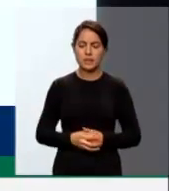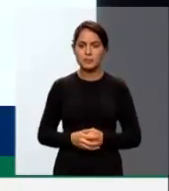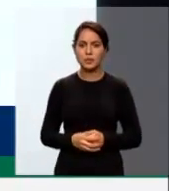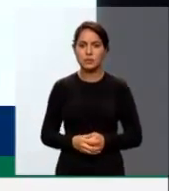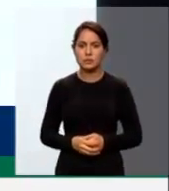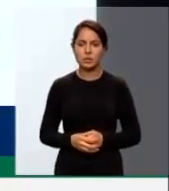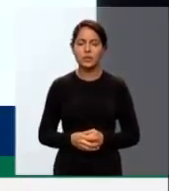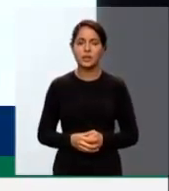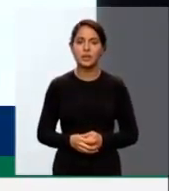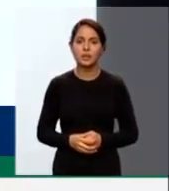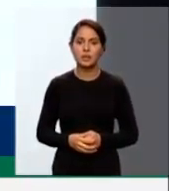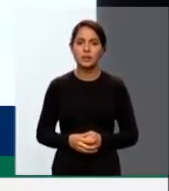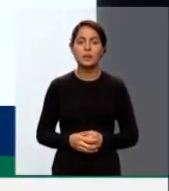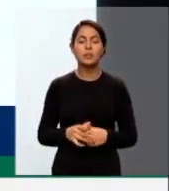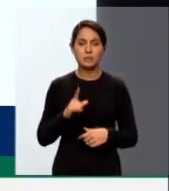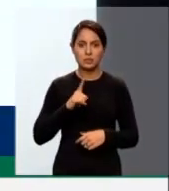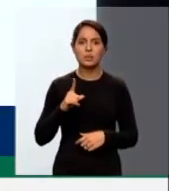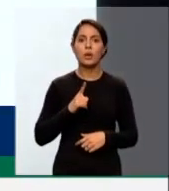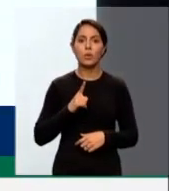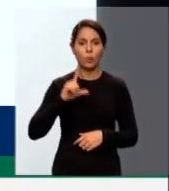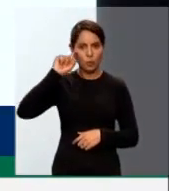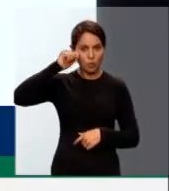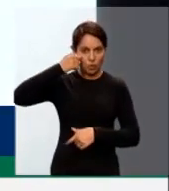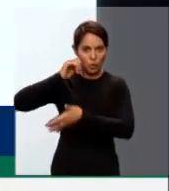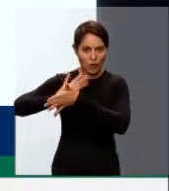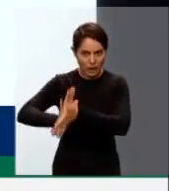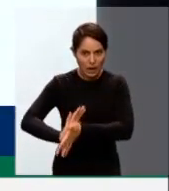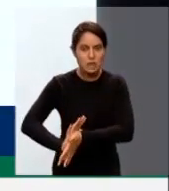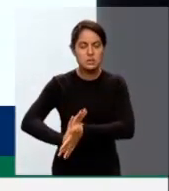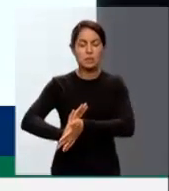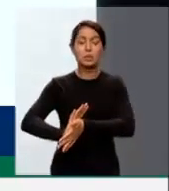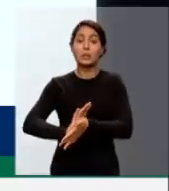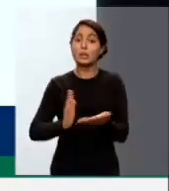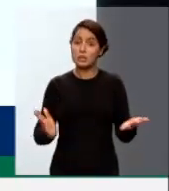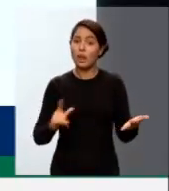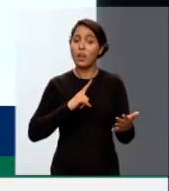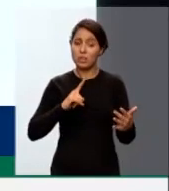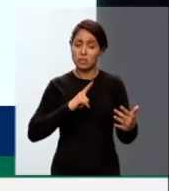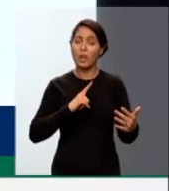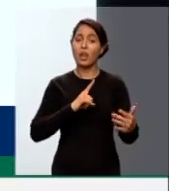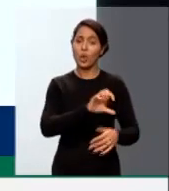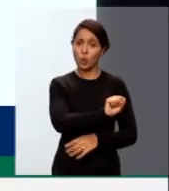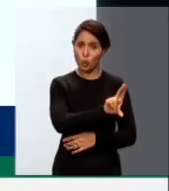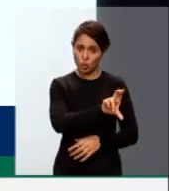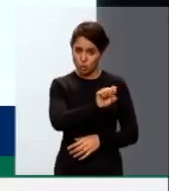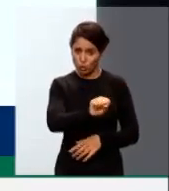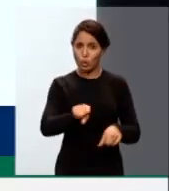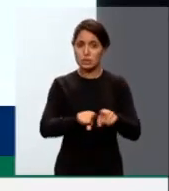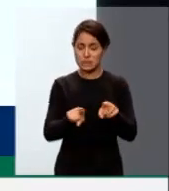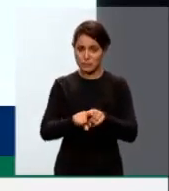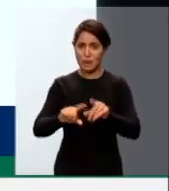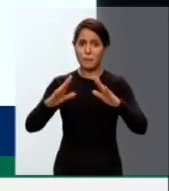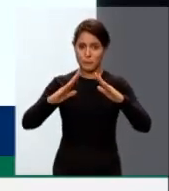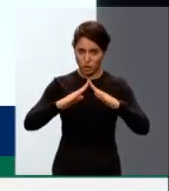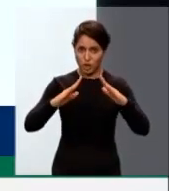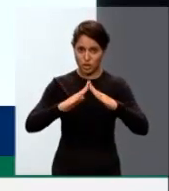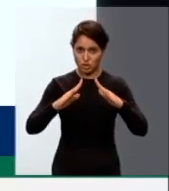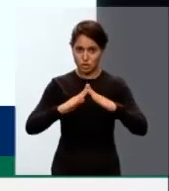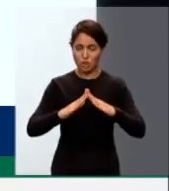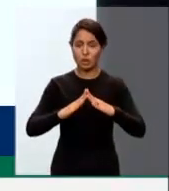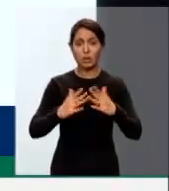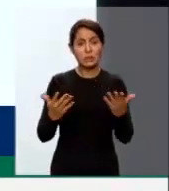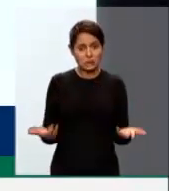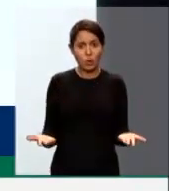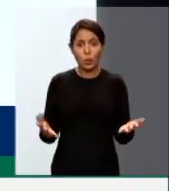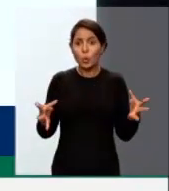enfrentar o racismo institucional, que está no SUS, que está na nossa moradia, que está na política de segurança pública. Então, em memória de todos